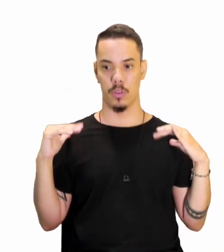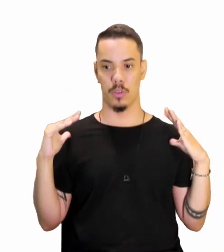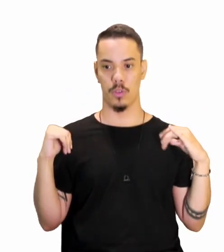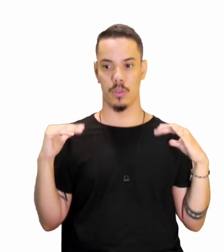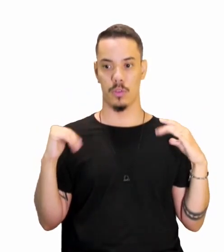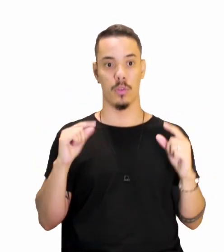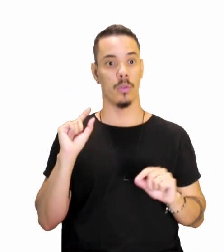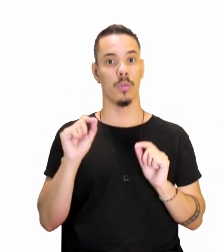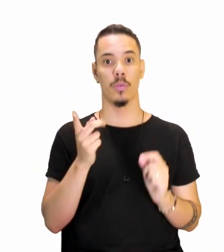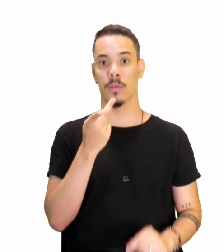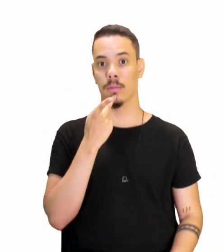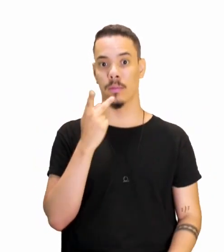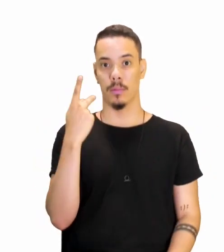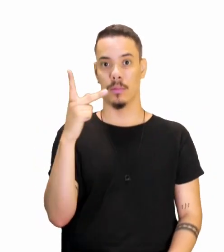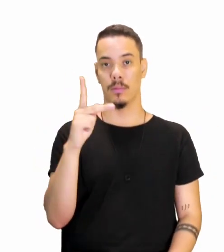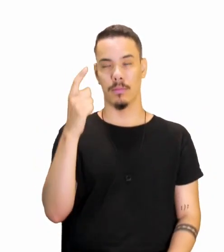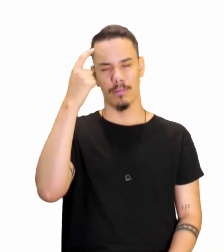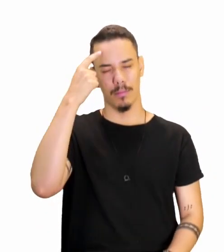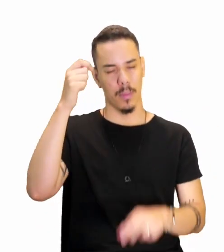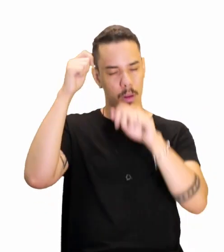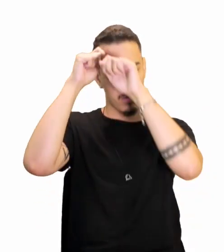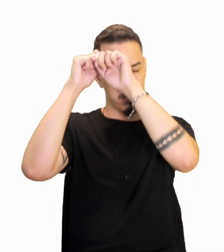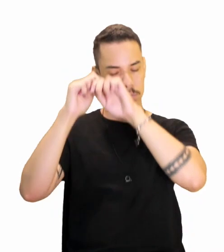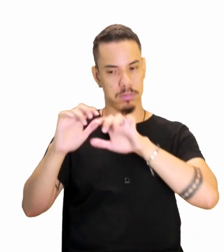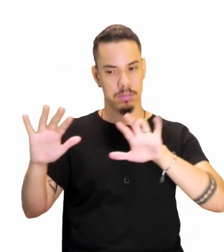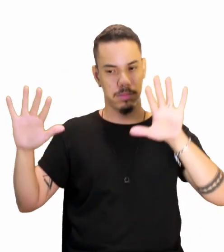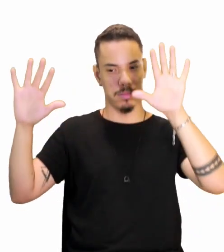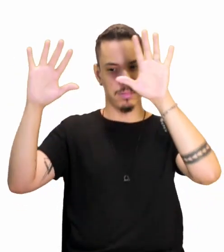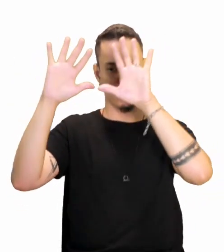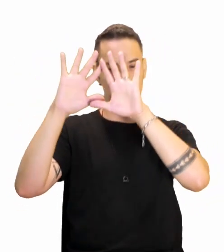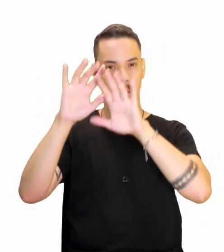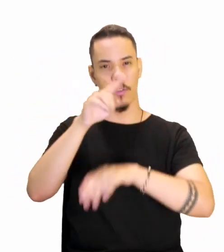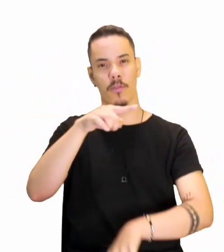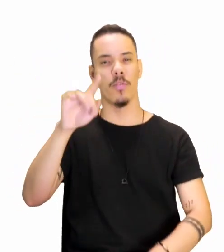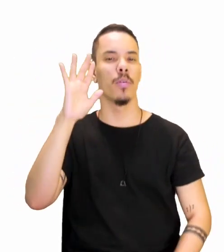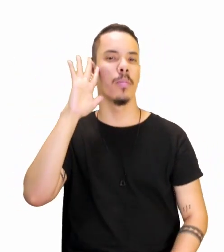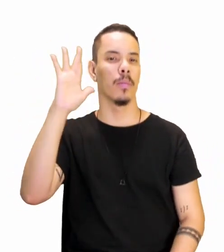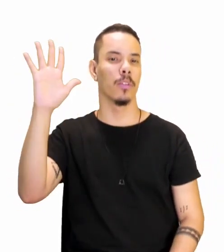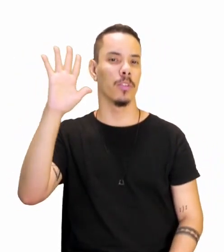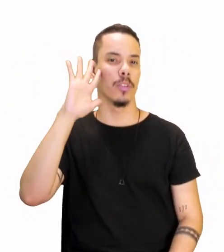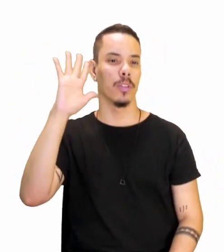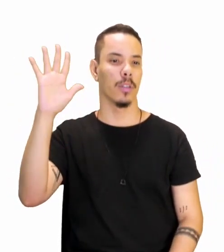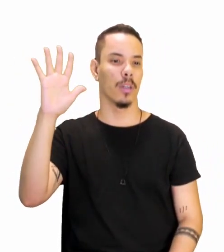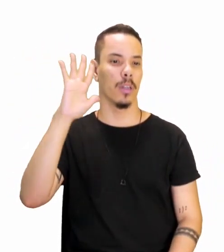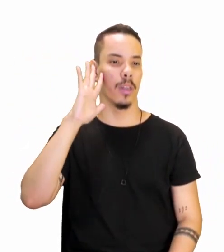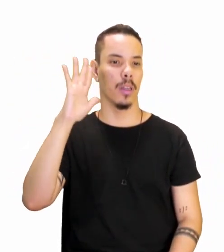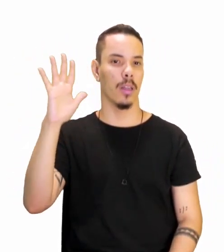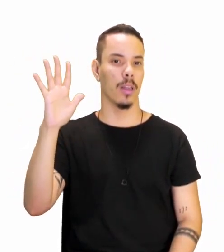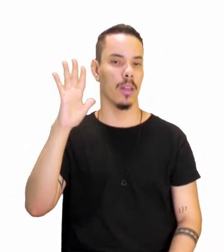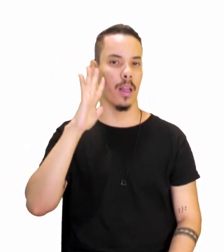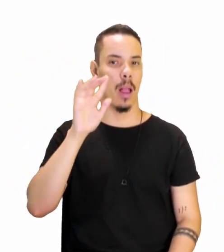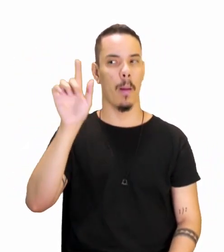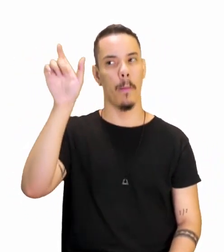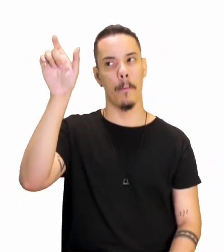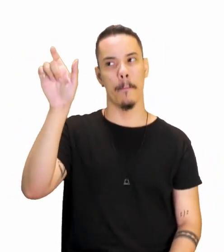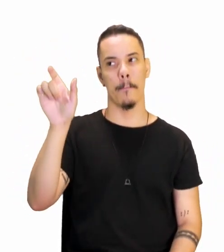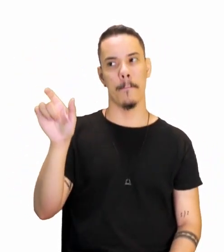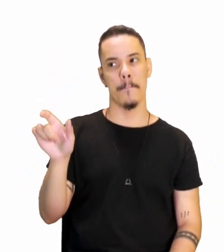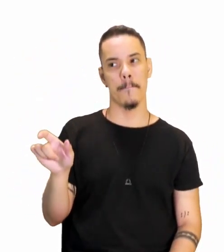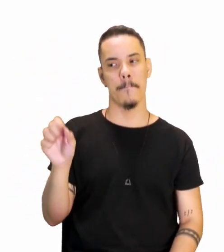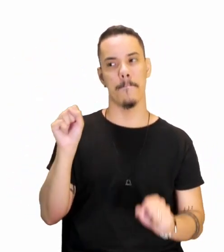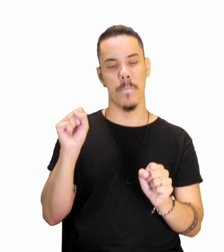amadinho? Quem que vem na tua mente? Como que você imagina um anjo? Ai, aquela pessoa pode